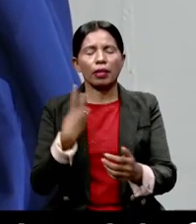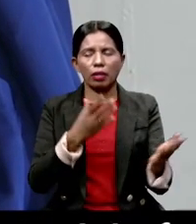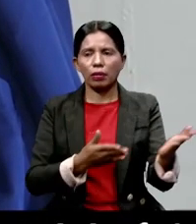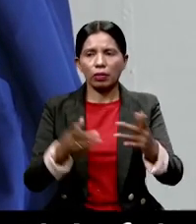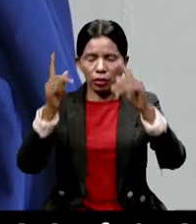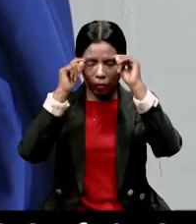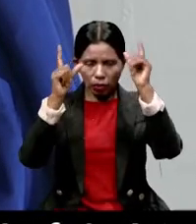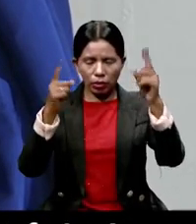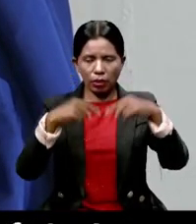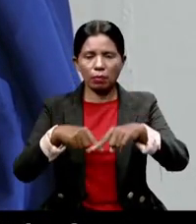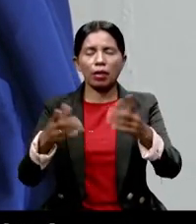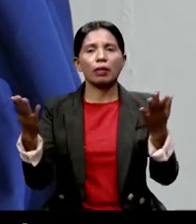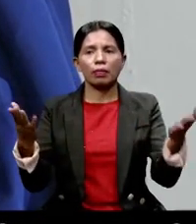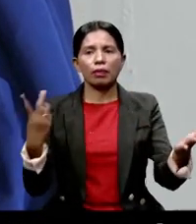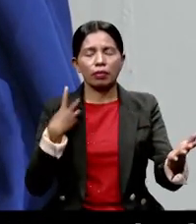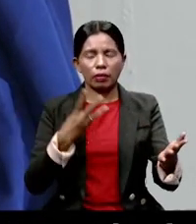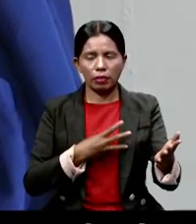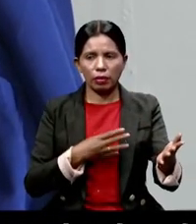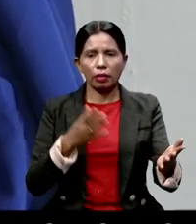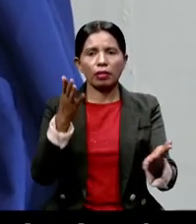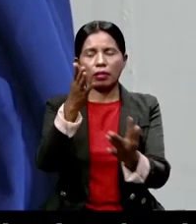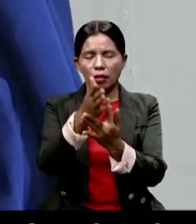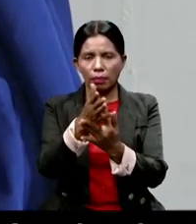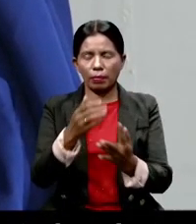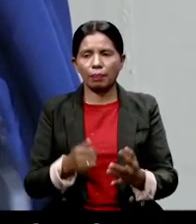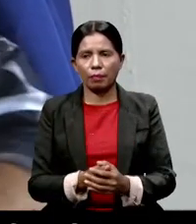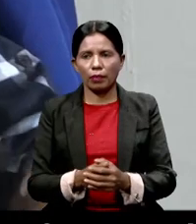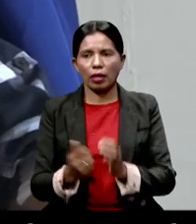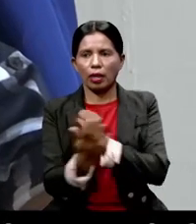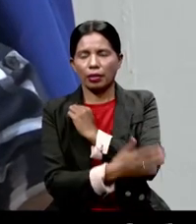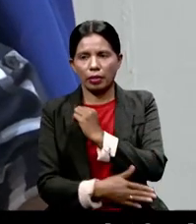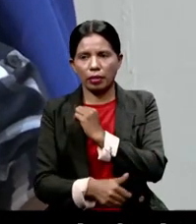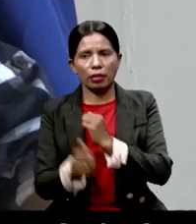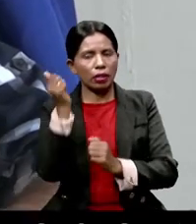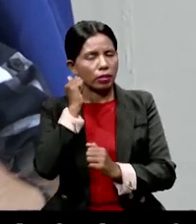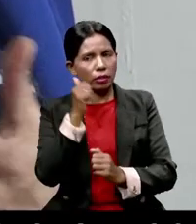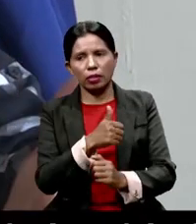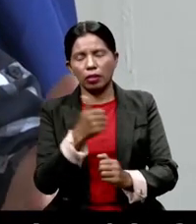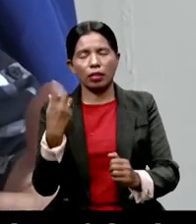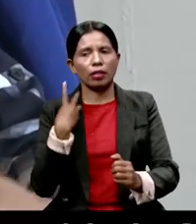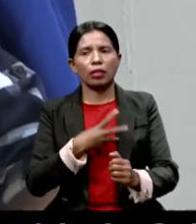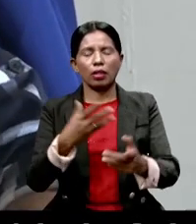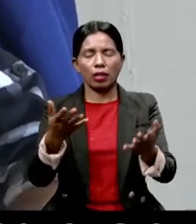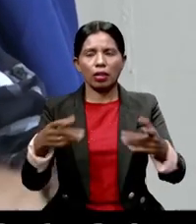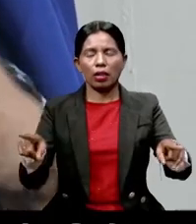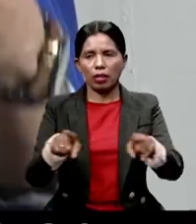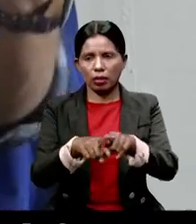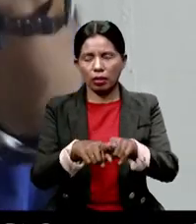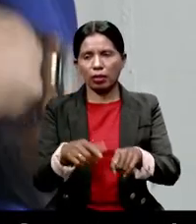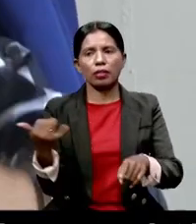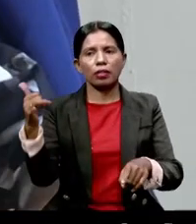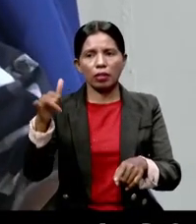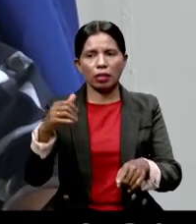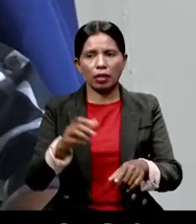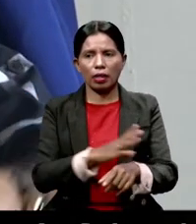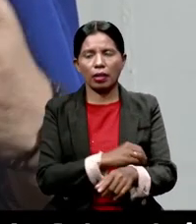Timor-Leste não veio, ele não veio. Ita cara sai atraso, ia país, a Ásia ser seu lugar. Ou ita cara canessa não sou sira. É uma halaiana,